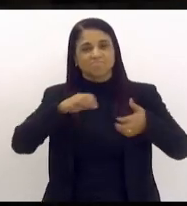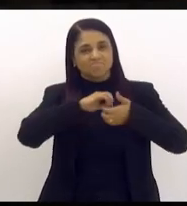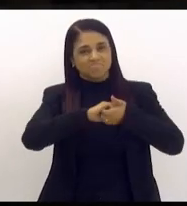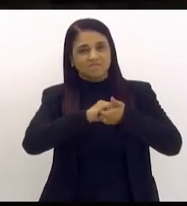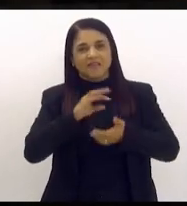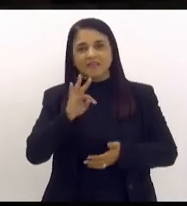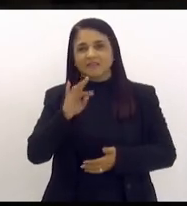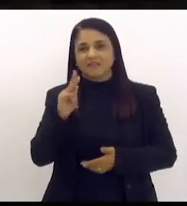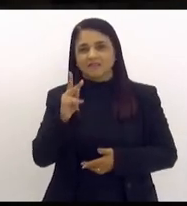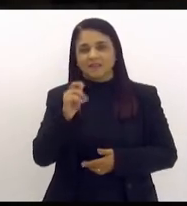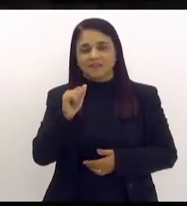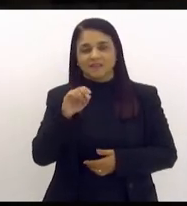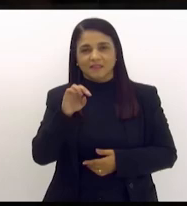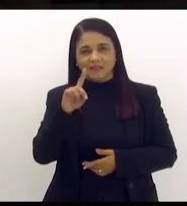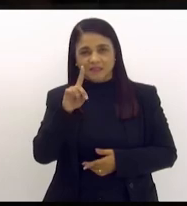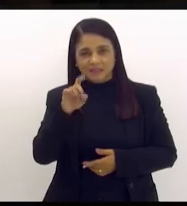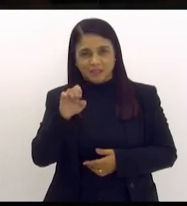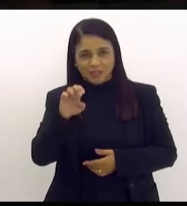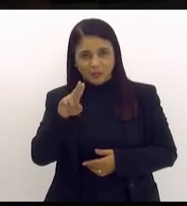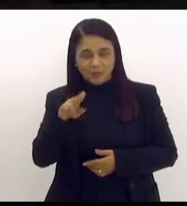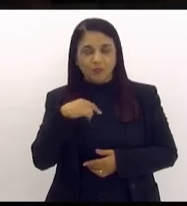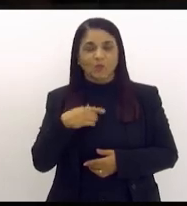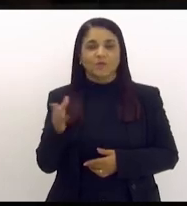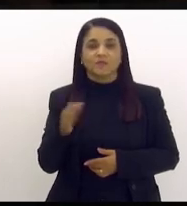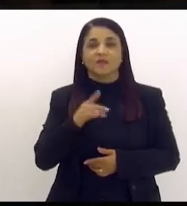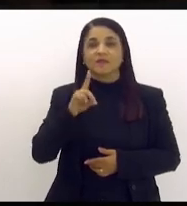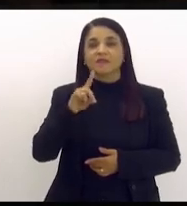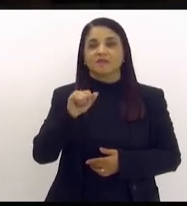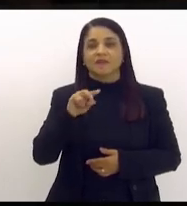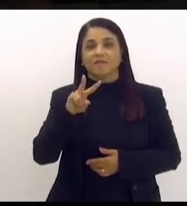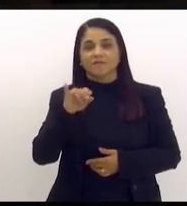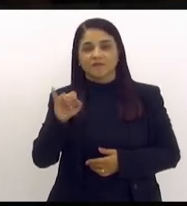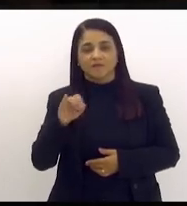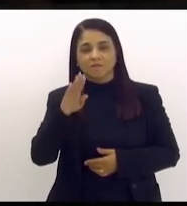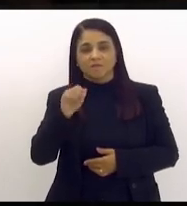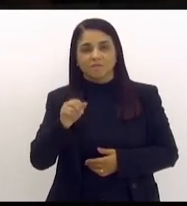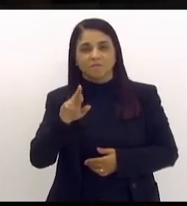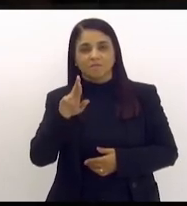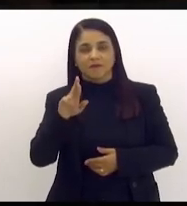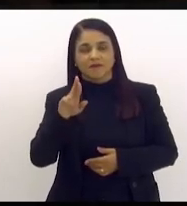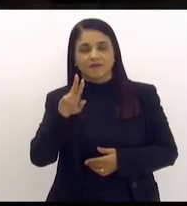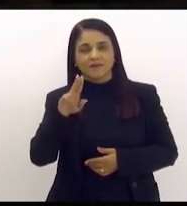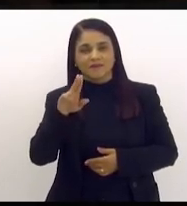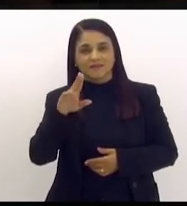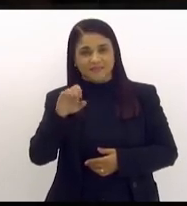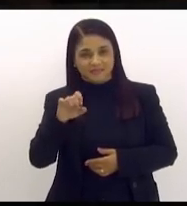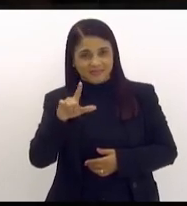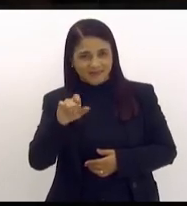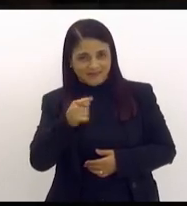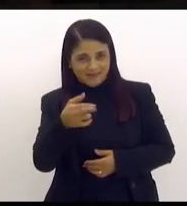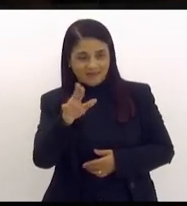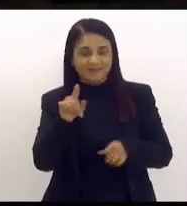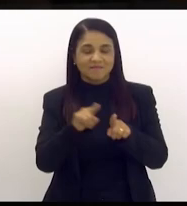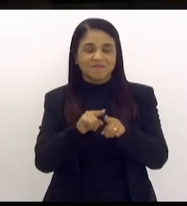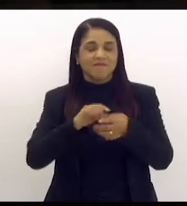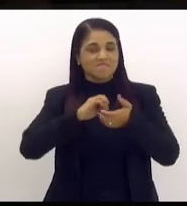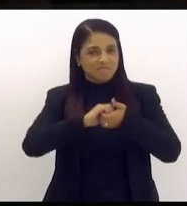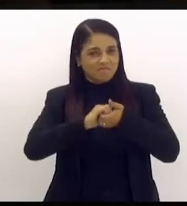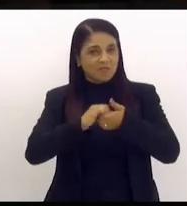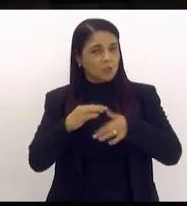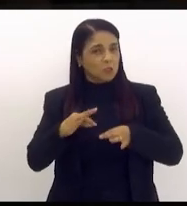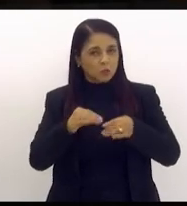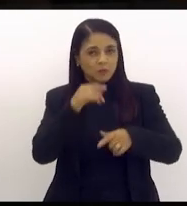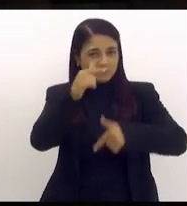Davi bacel xará do nosso Presidente aqui na ler quero dar saudação em nome deles a todos os nossos trabalhadores da